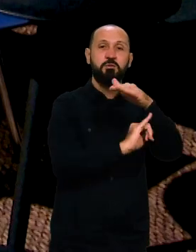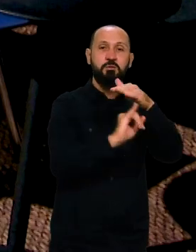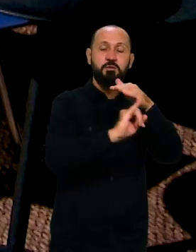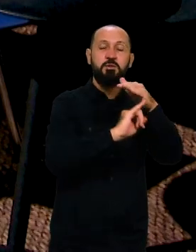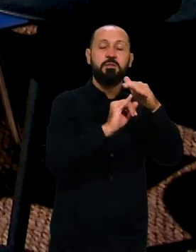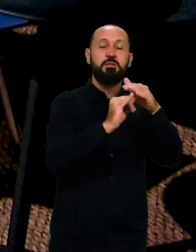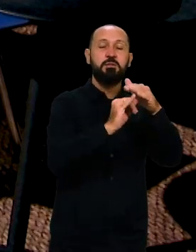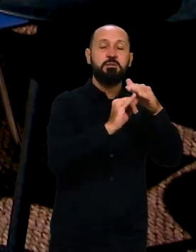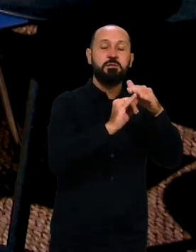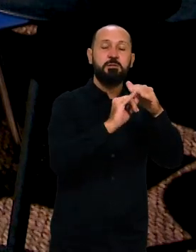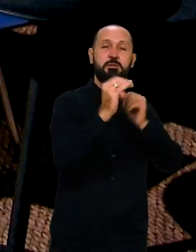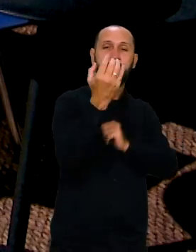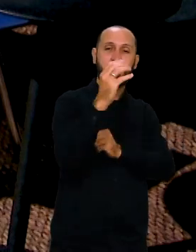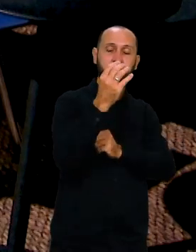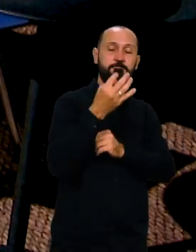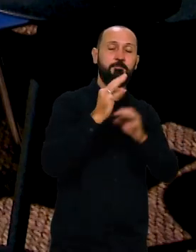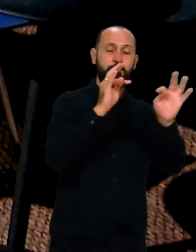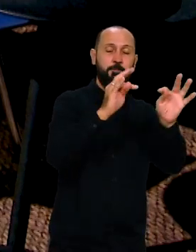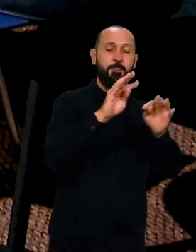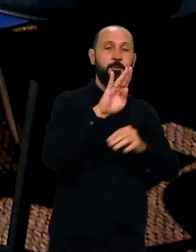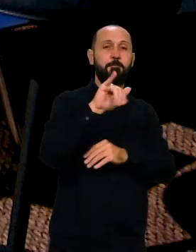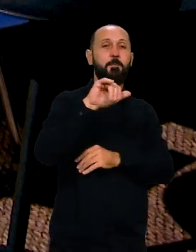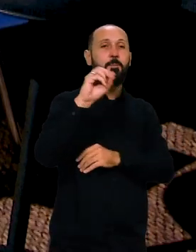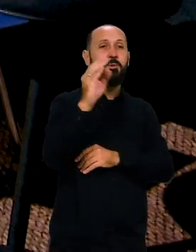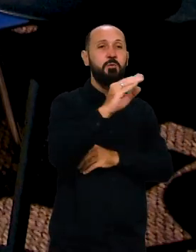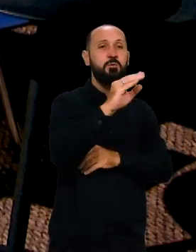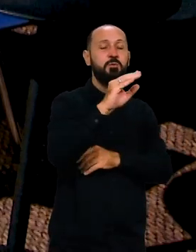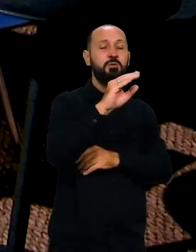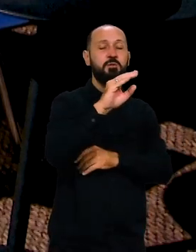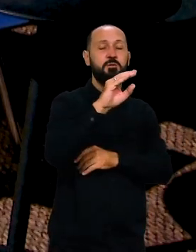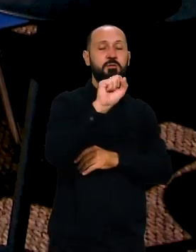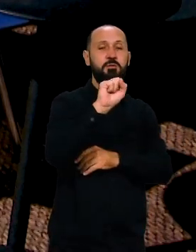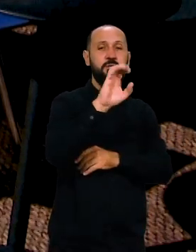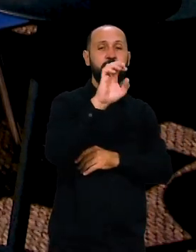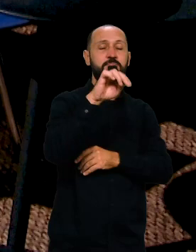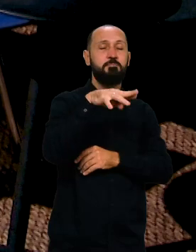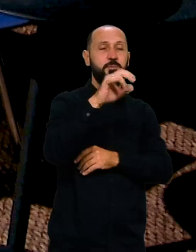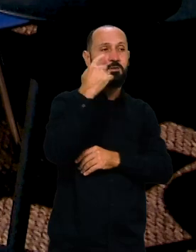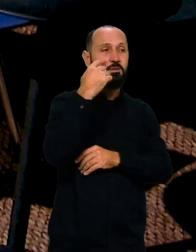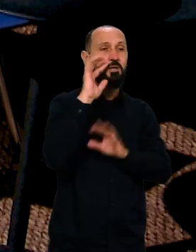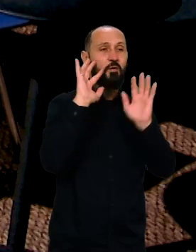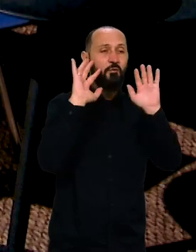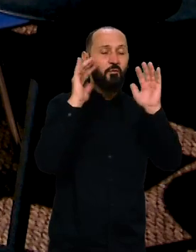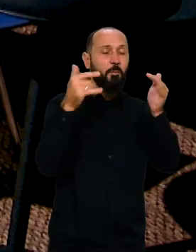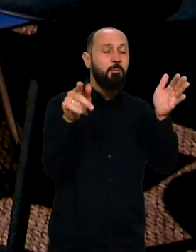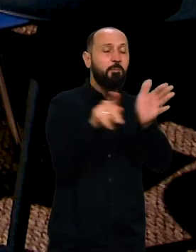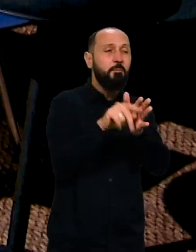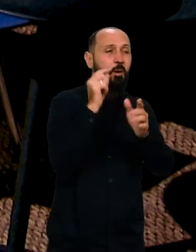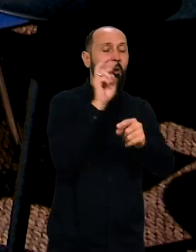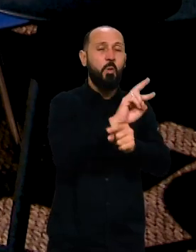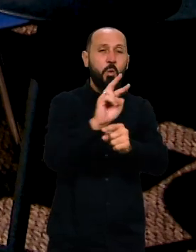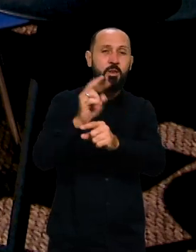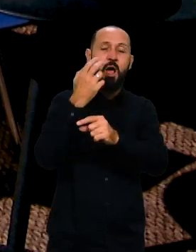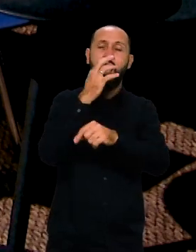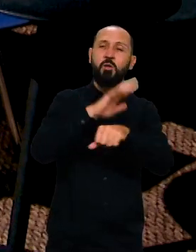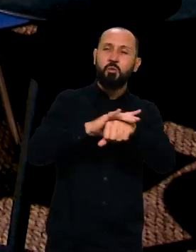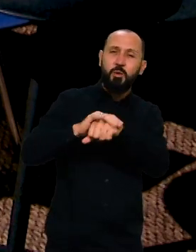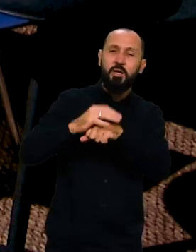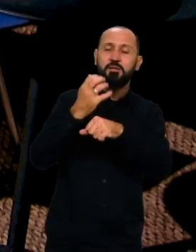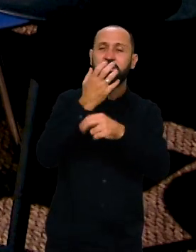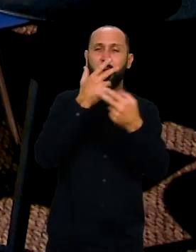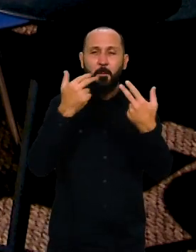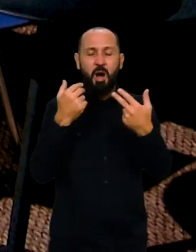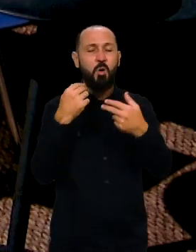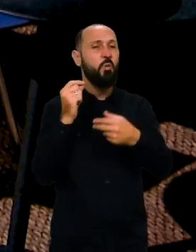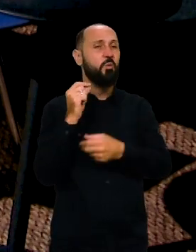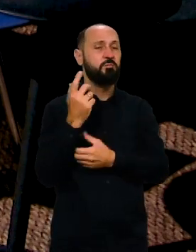investir no Instituto Nacional de Ciência e Tecnologia que tem aqui no estado, que chama-se BioInspire, que ele se inspira na natureza para dar as respostas de sanidade